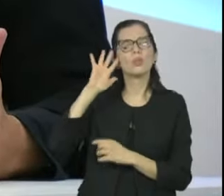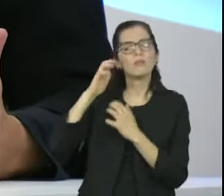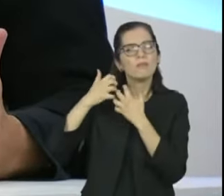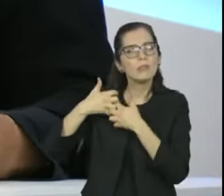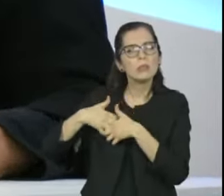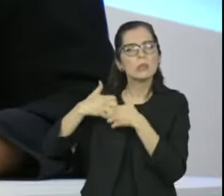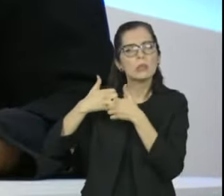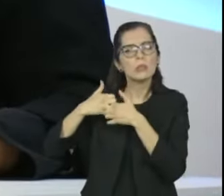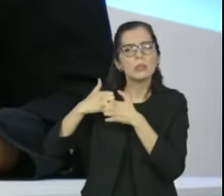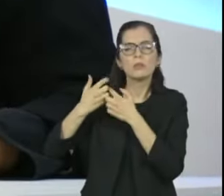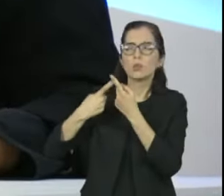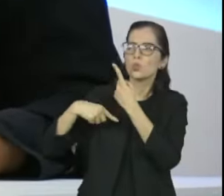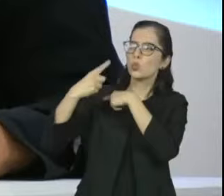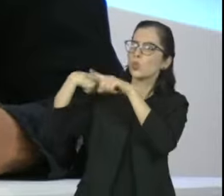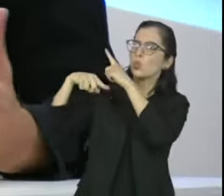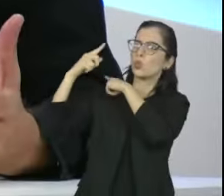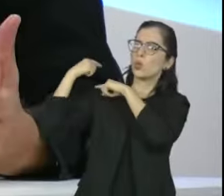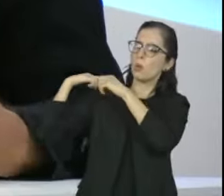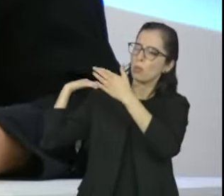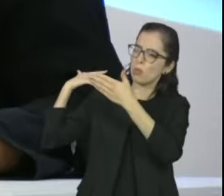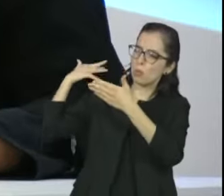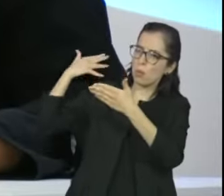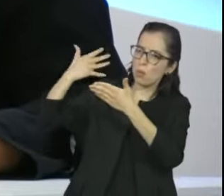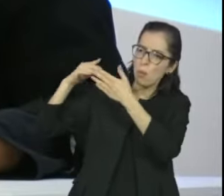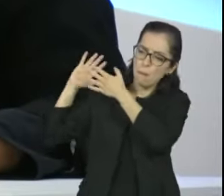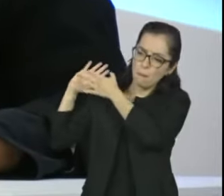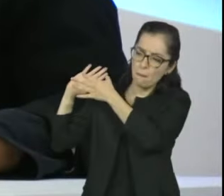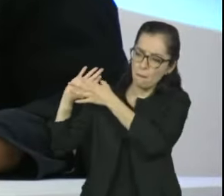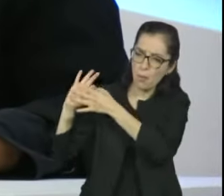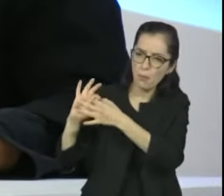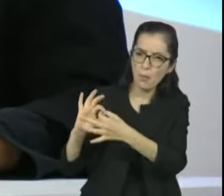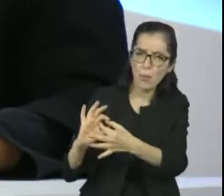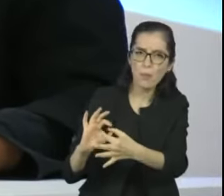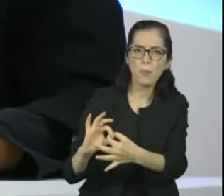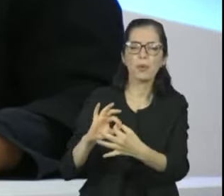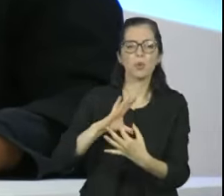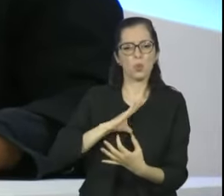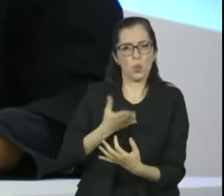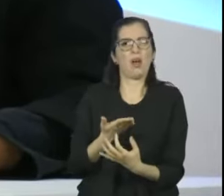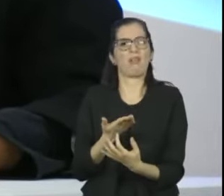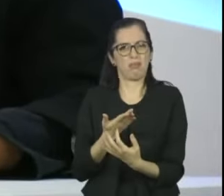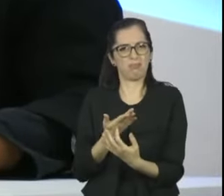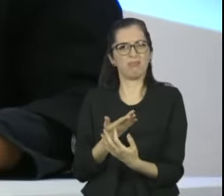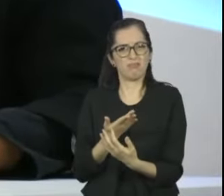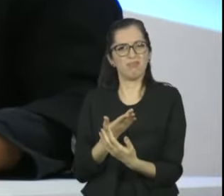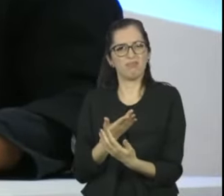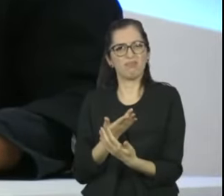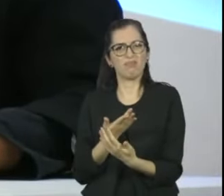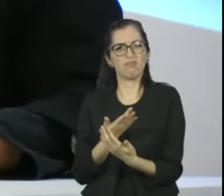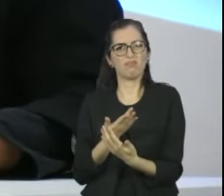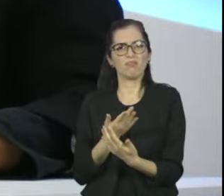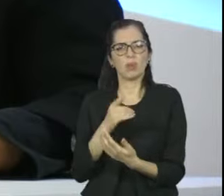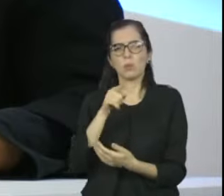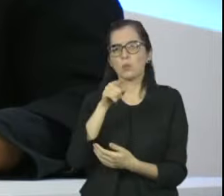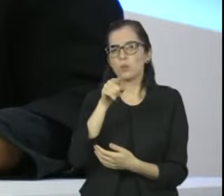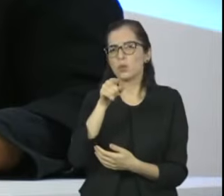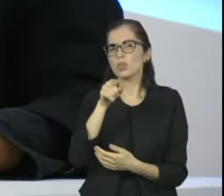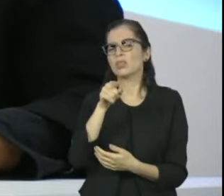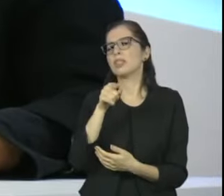na eternidade né uma coragem na ideia de transcendência do dia você acha que